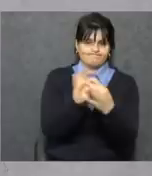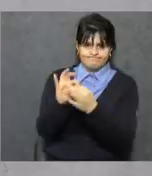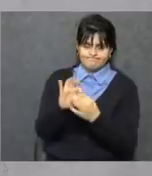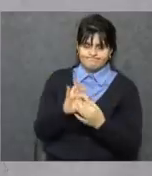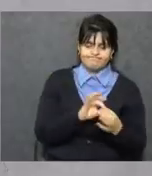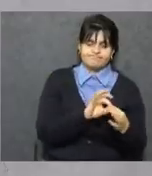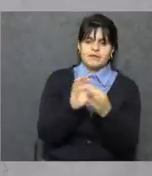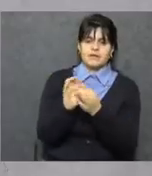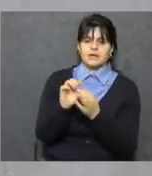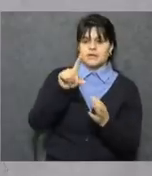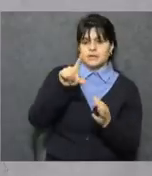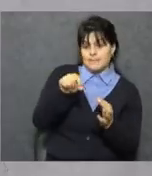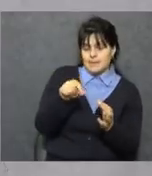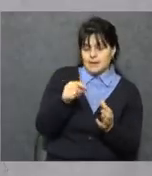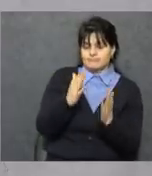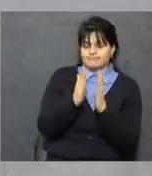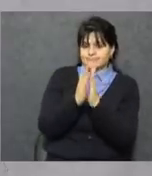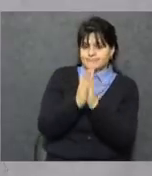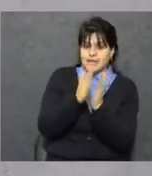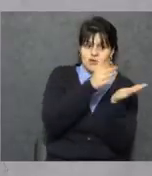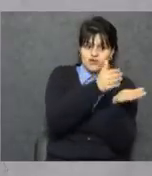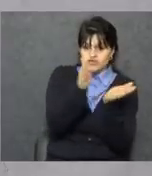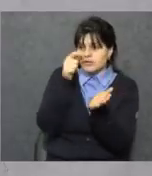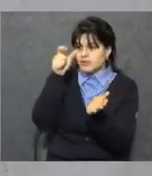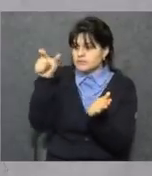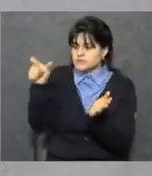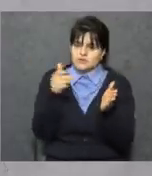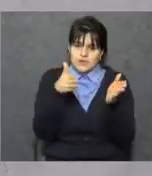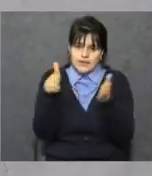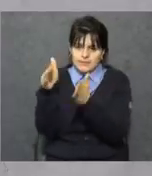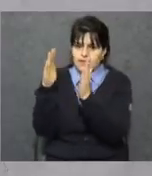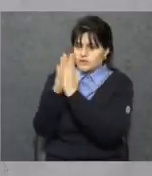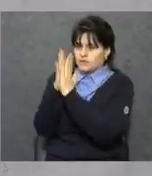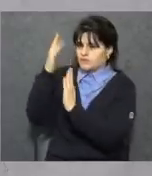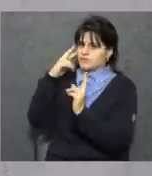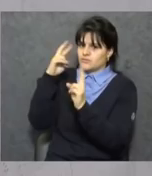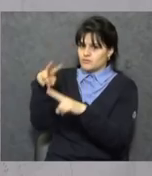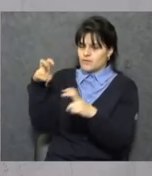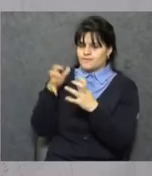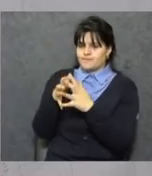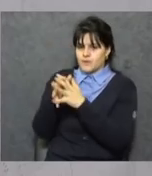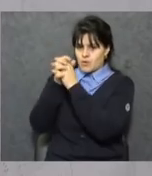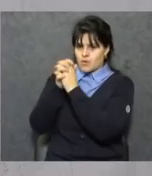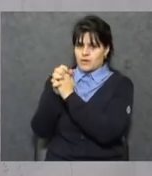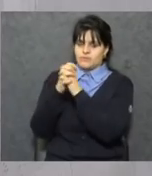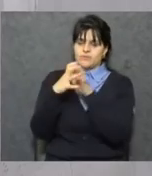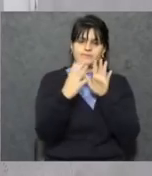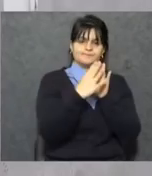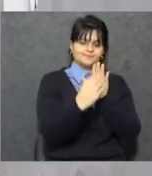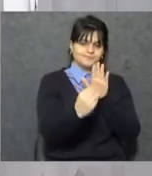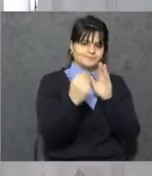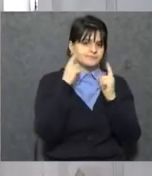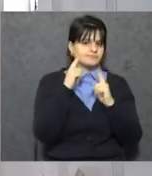os homens a caminhar para Deus, oremos. Deus